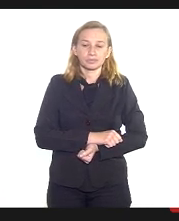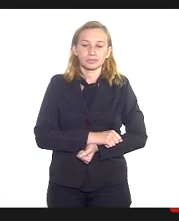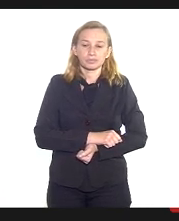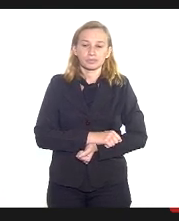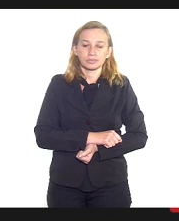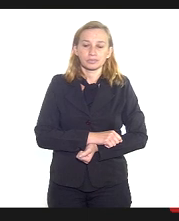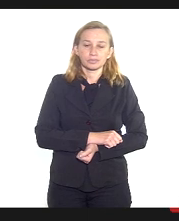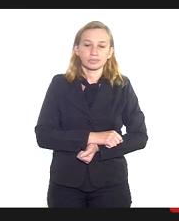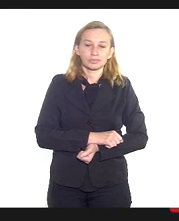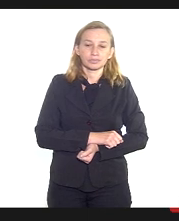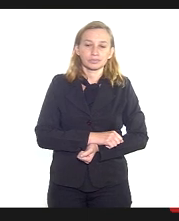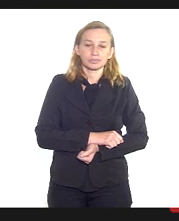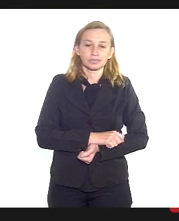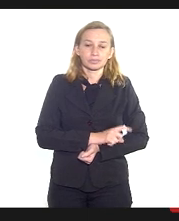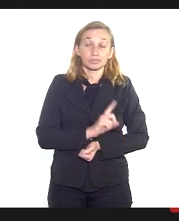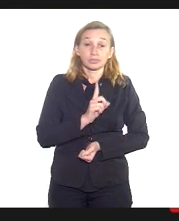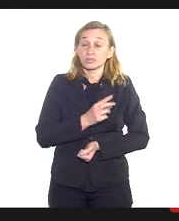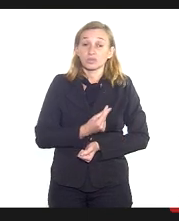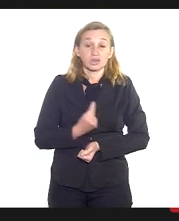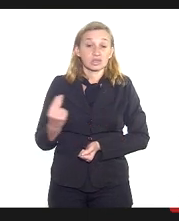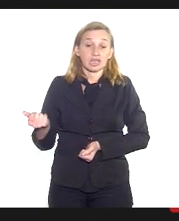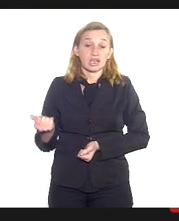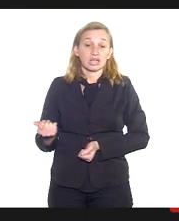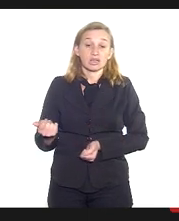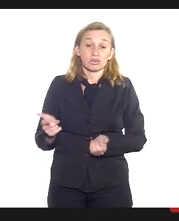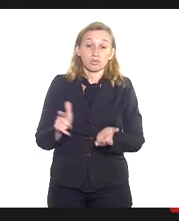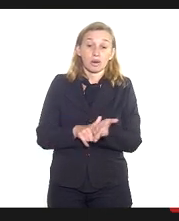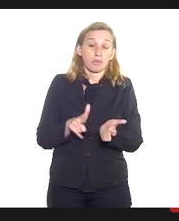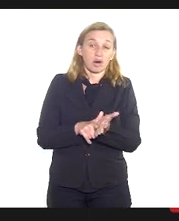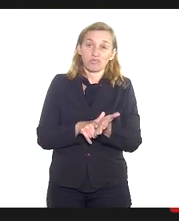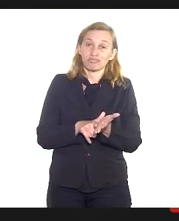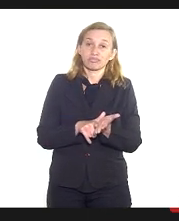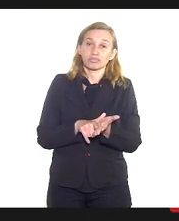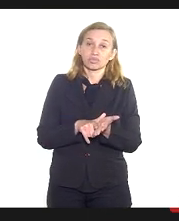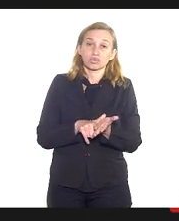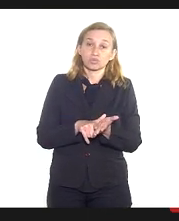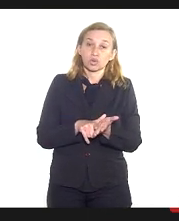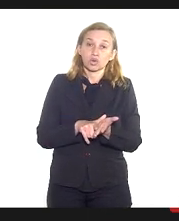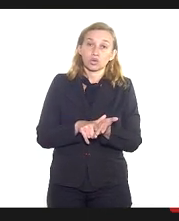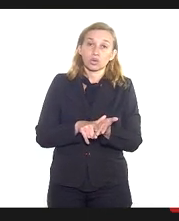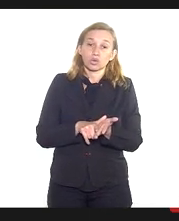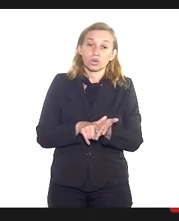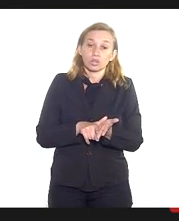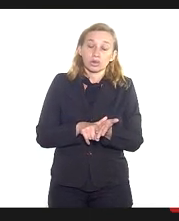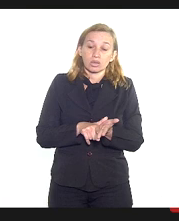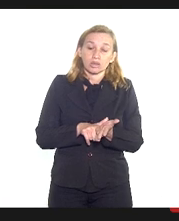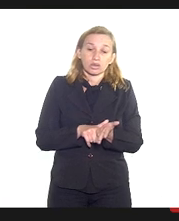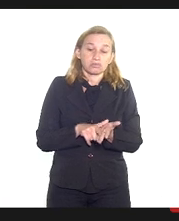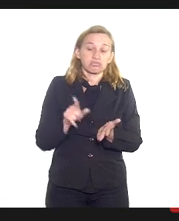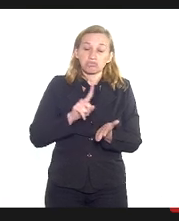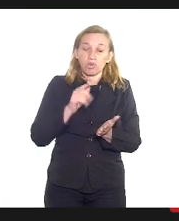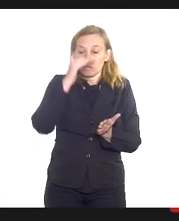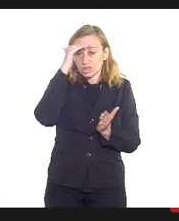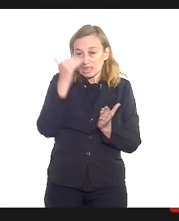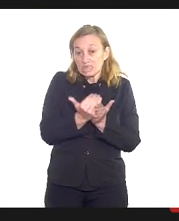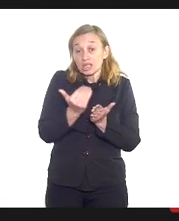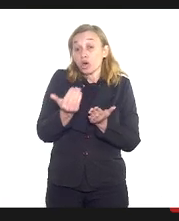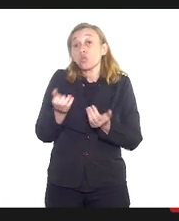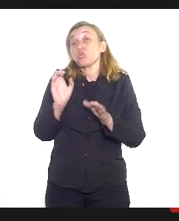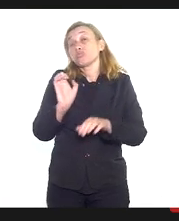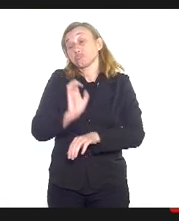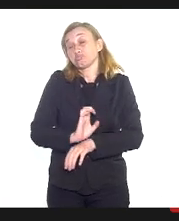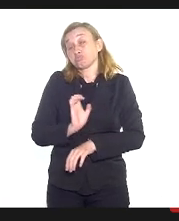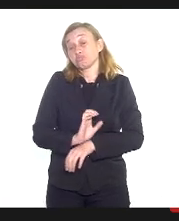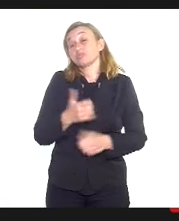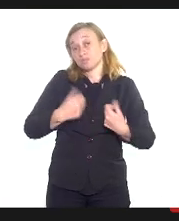não saíam do papel. Né? Olha, o que o Estado tem que ter, no meu